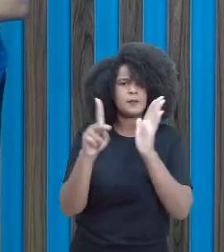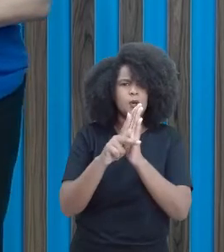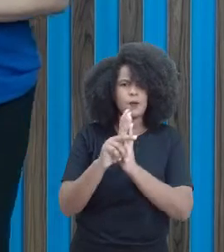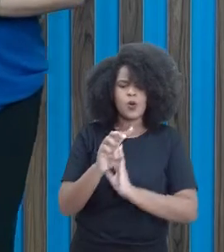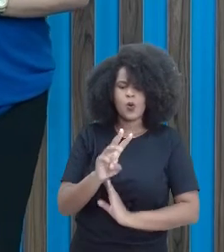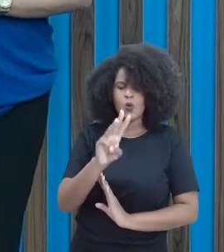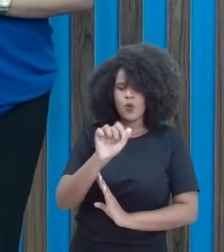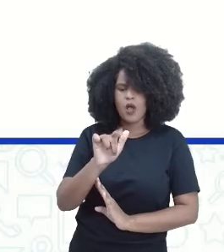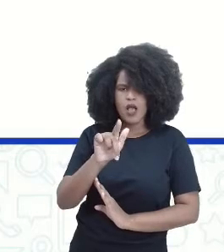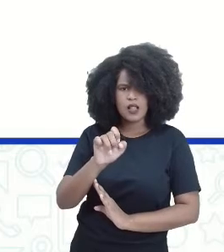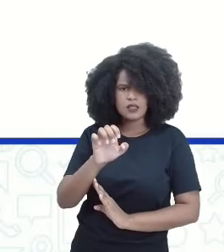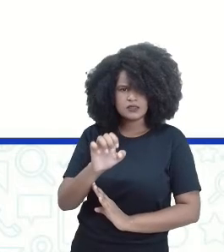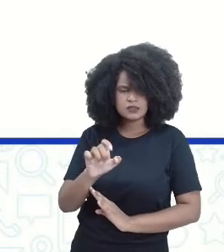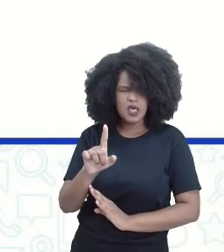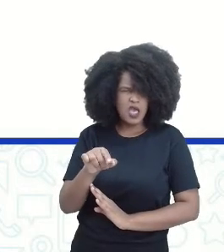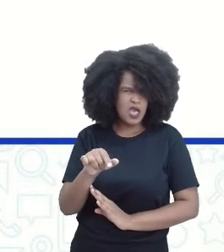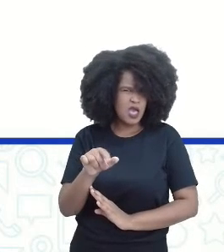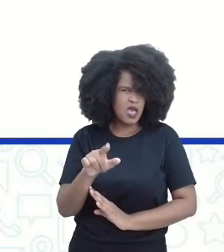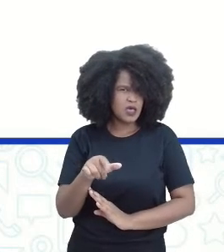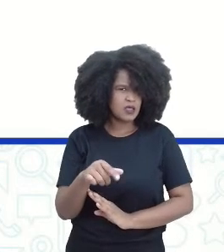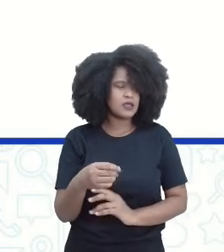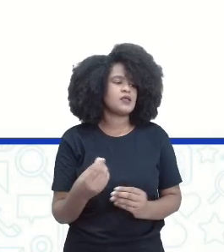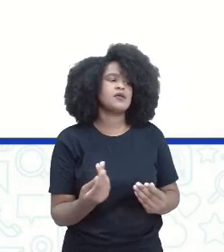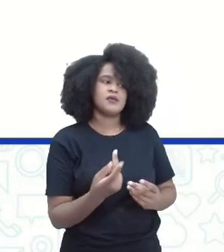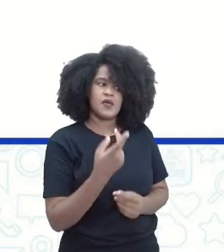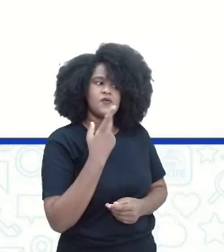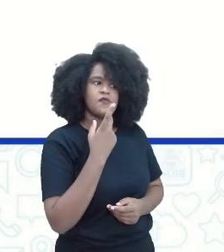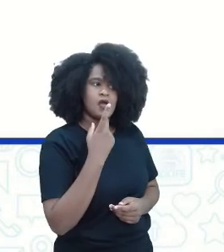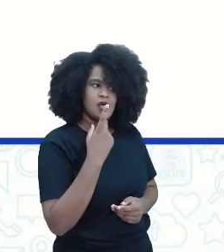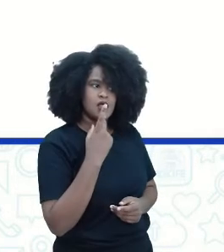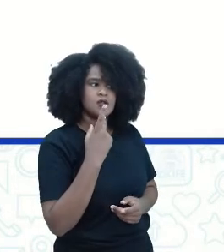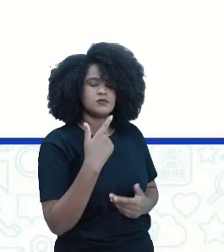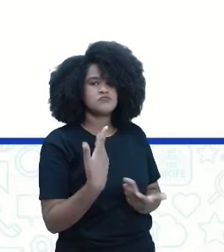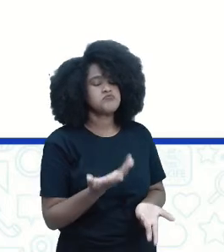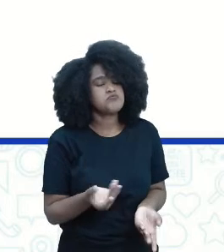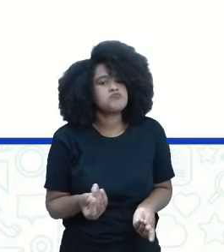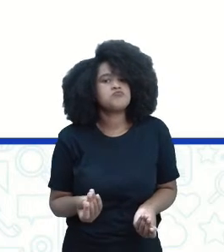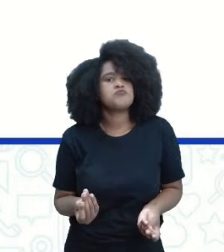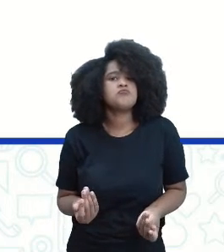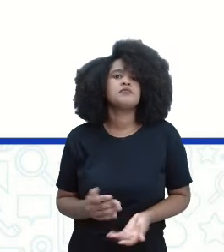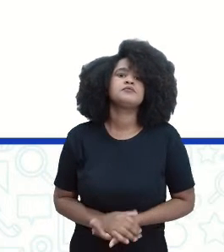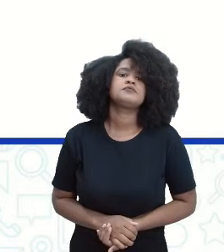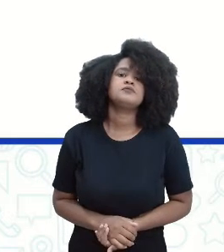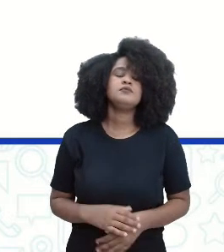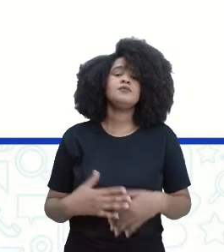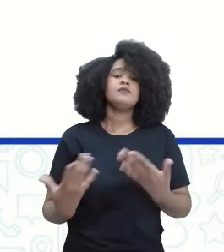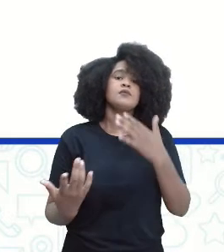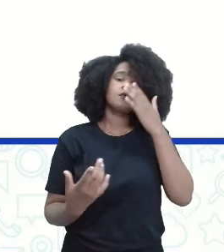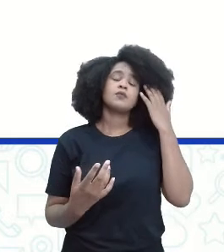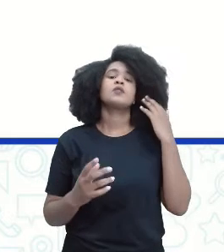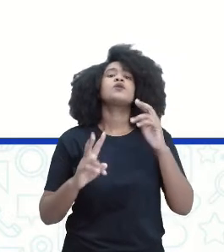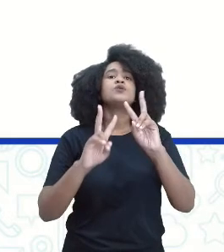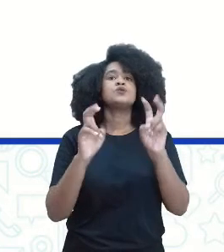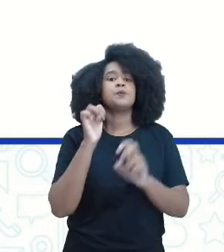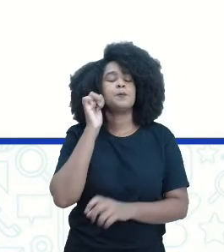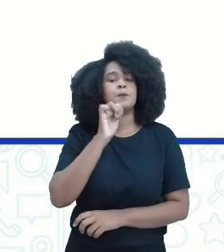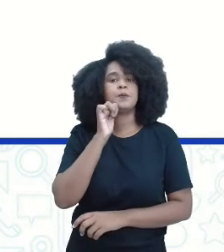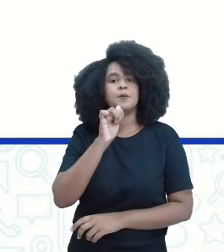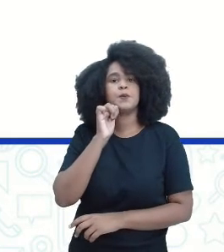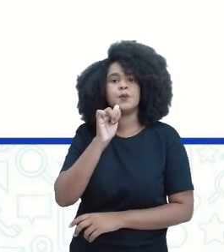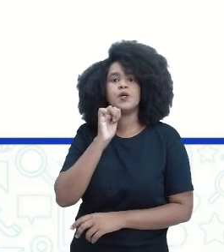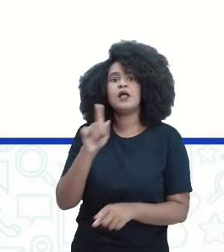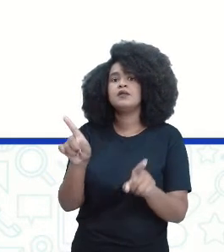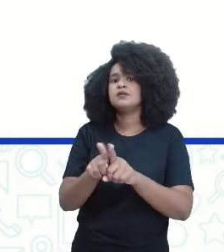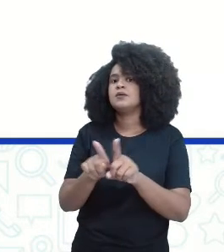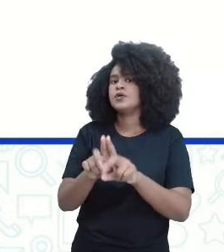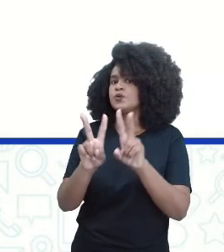Pedro? Pedro tá aqui apostando na letra C. Menino, e essa questão aí dessa moça tem a ver